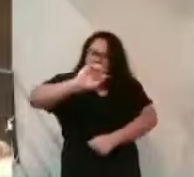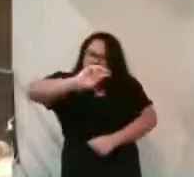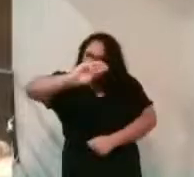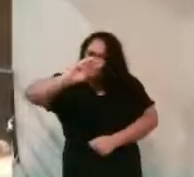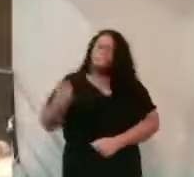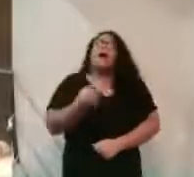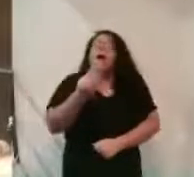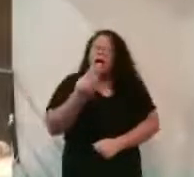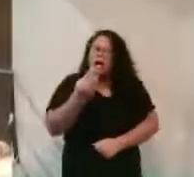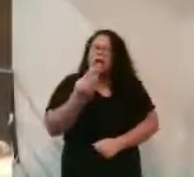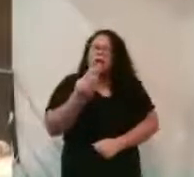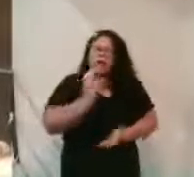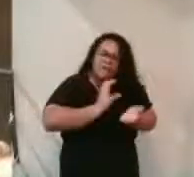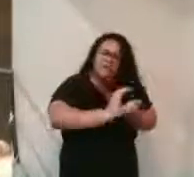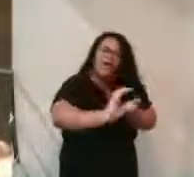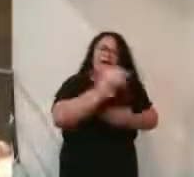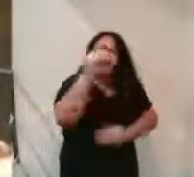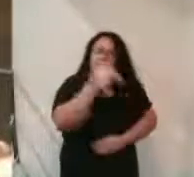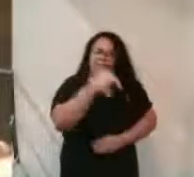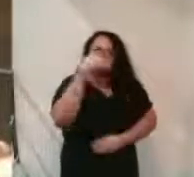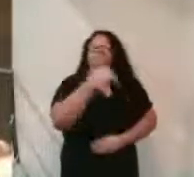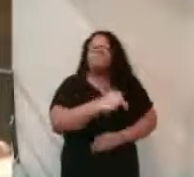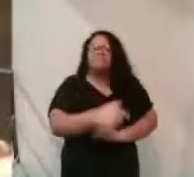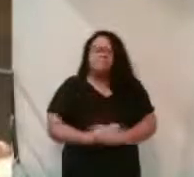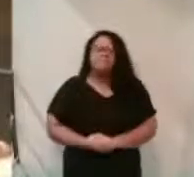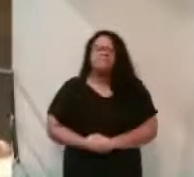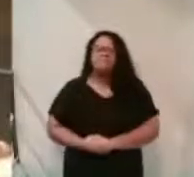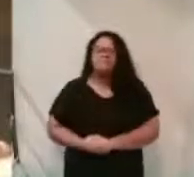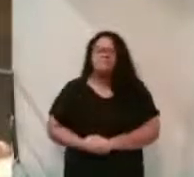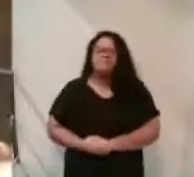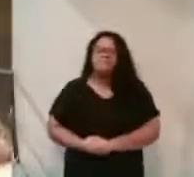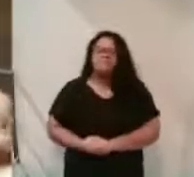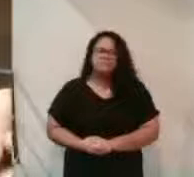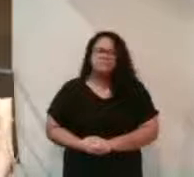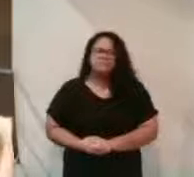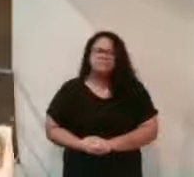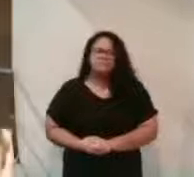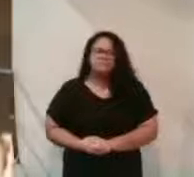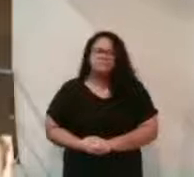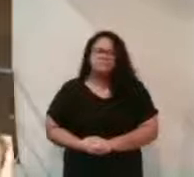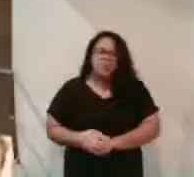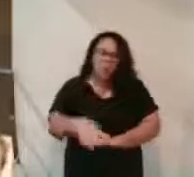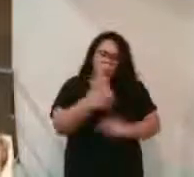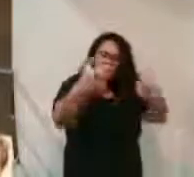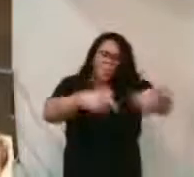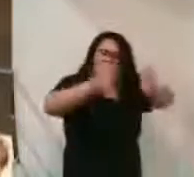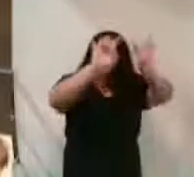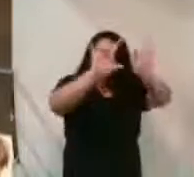todo, né? Só naquele galpão para fazer a seleção e separar